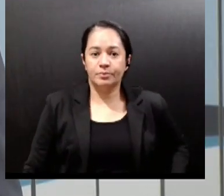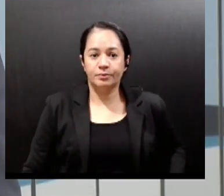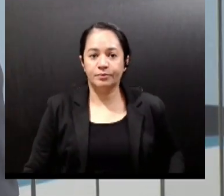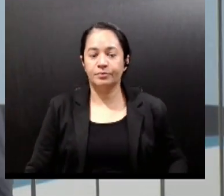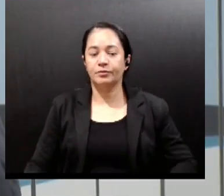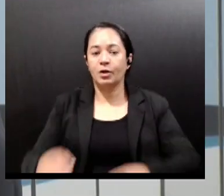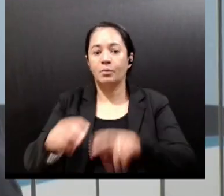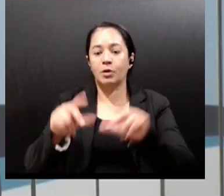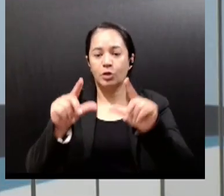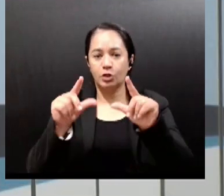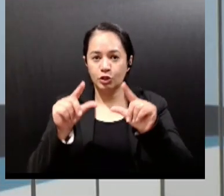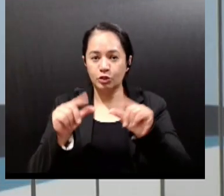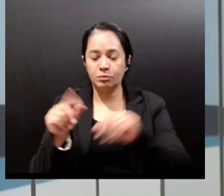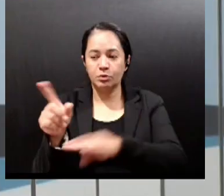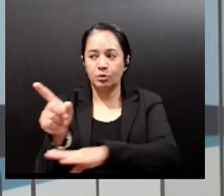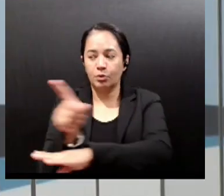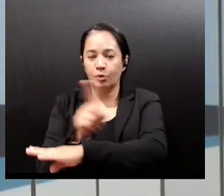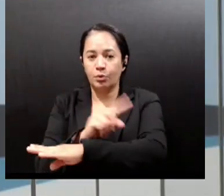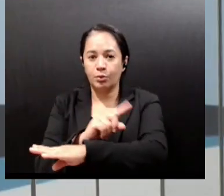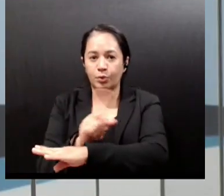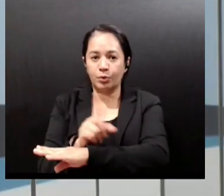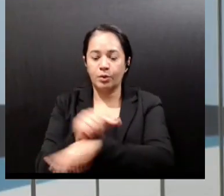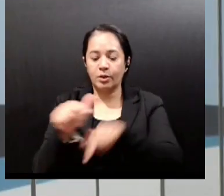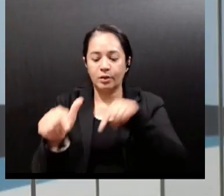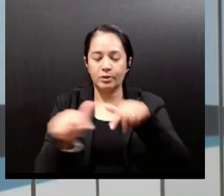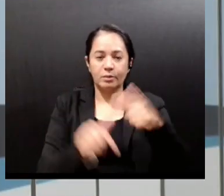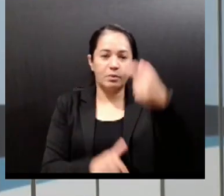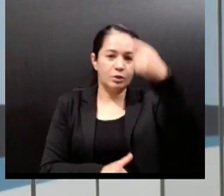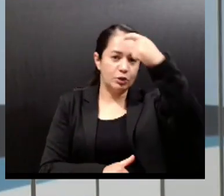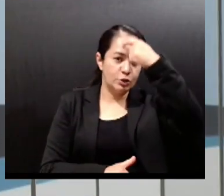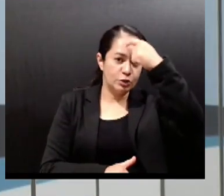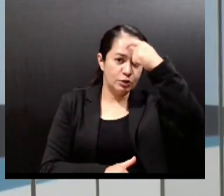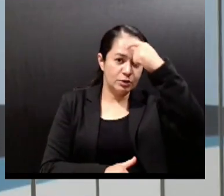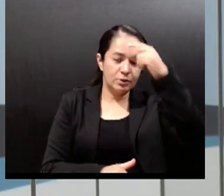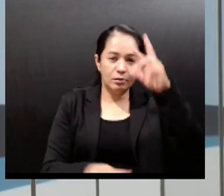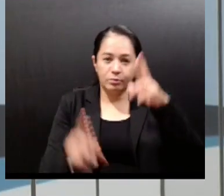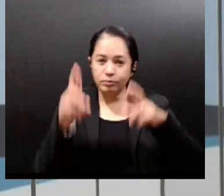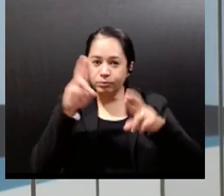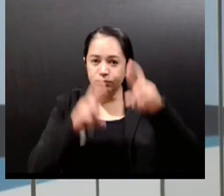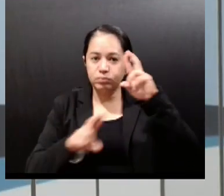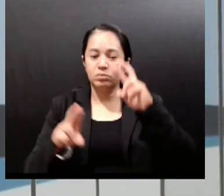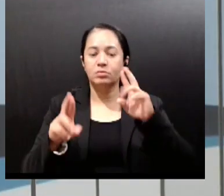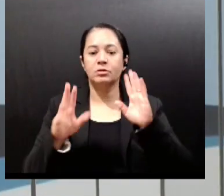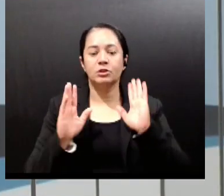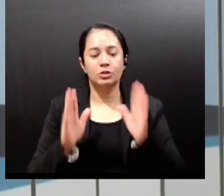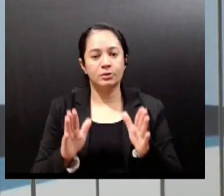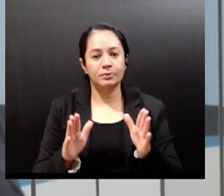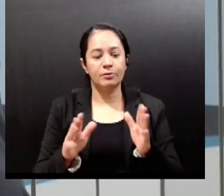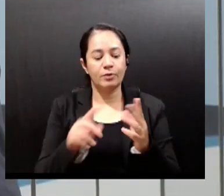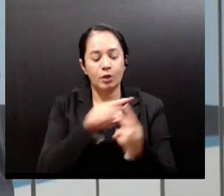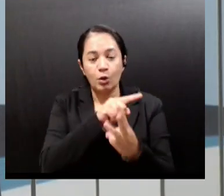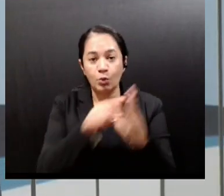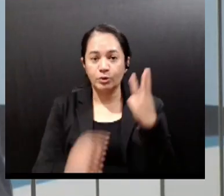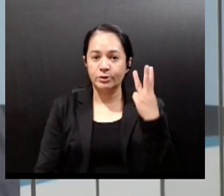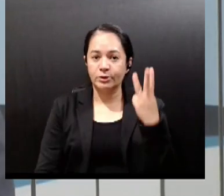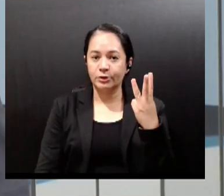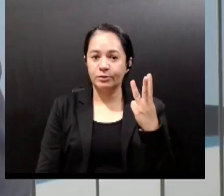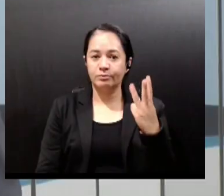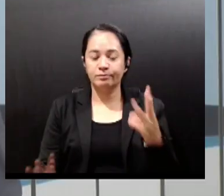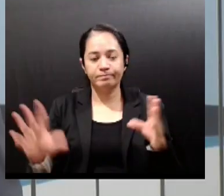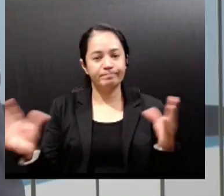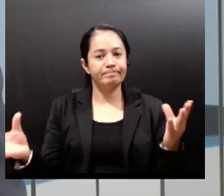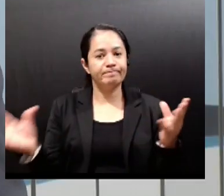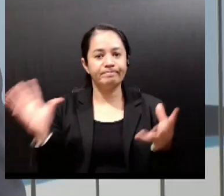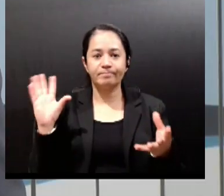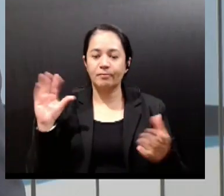limite de velocidade, trabalho de conscientização e a fiscalização, esses 3 pilares fecham para que mude a